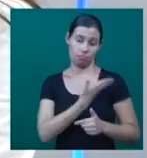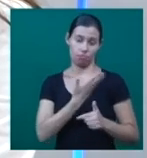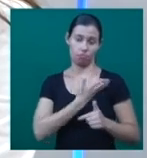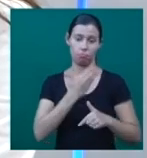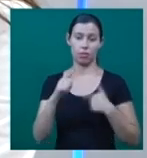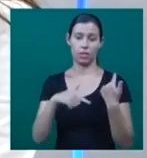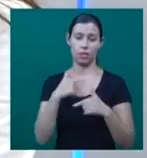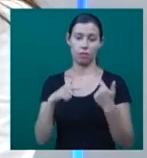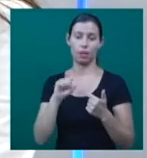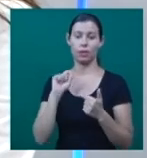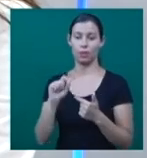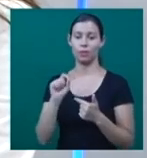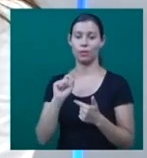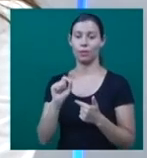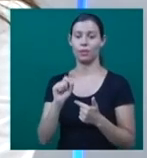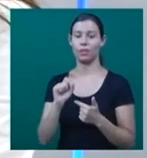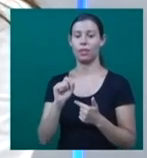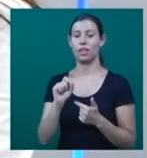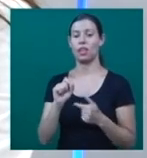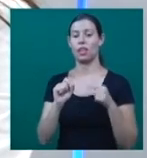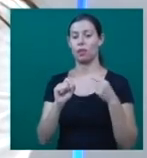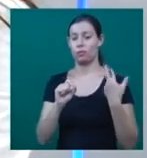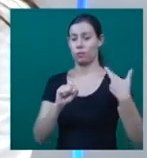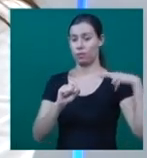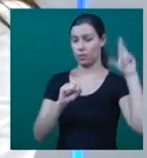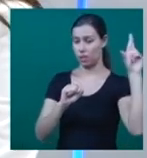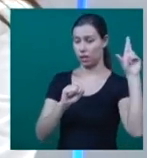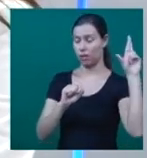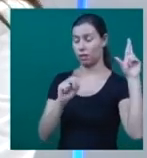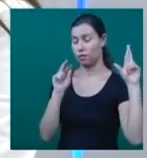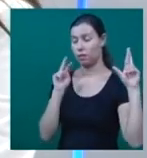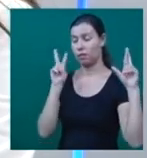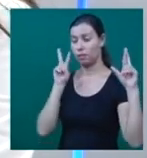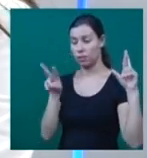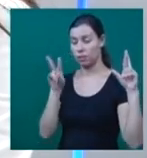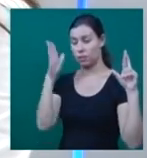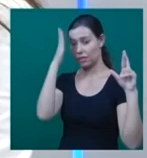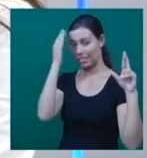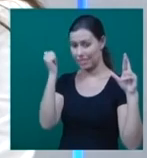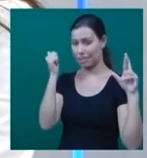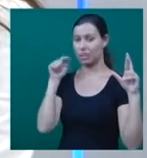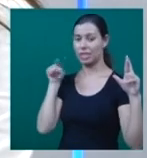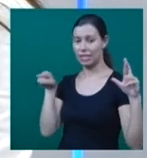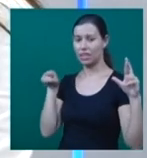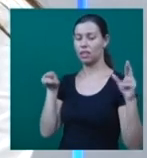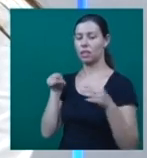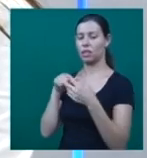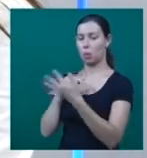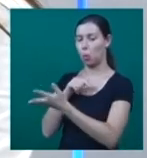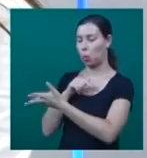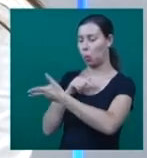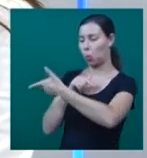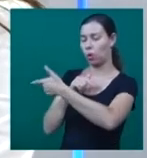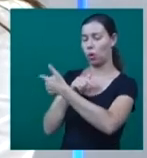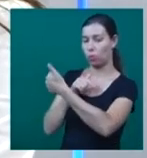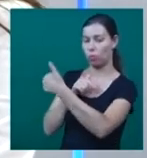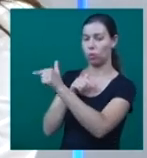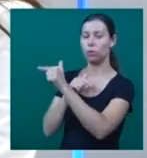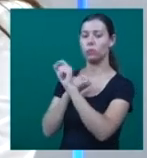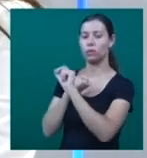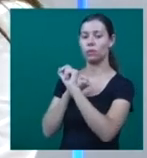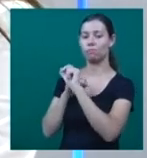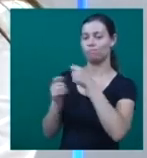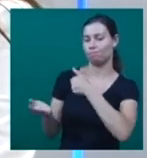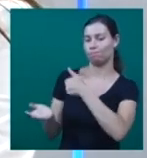pode gerar justa causa do assediador, daquele colega de trabalho que está assediando o outro. Né? Então, assim, também precisa